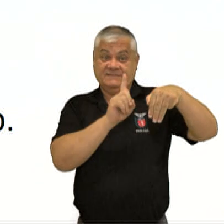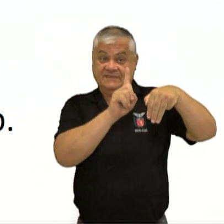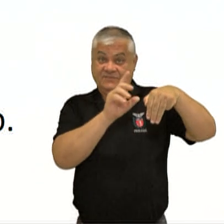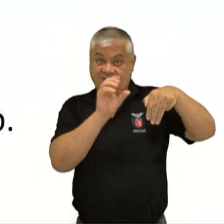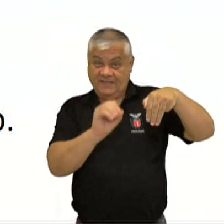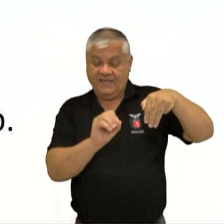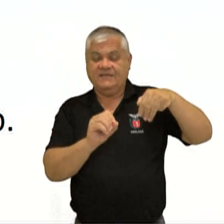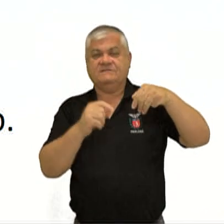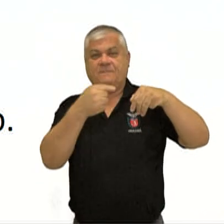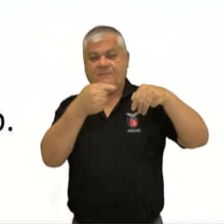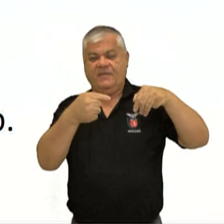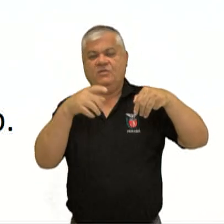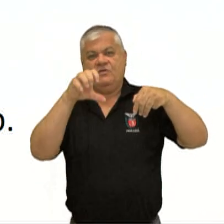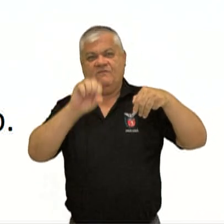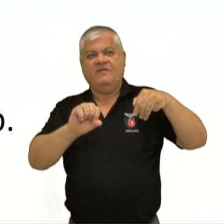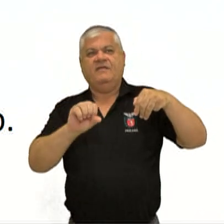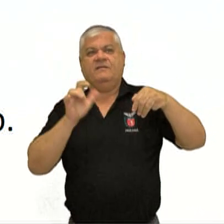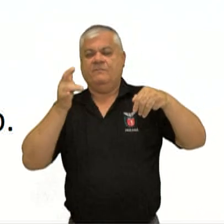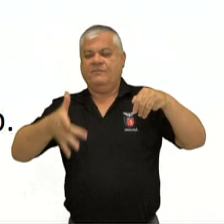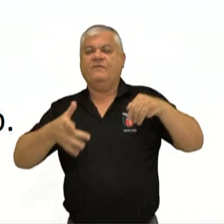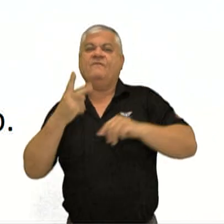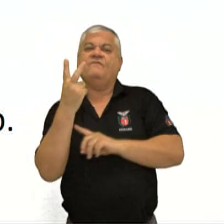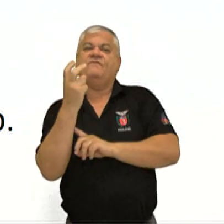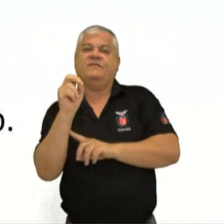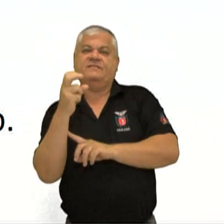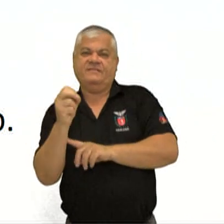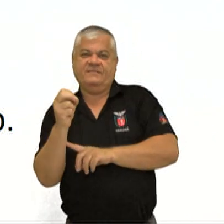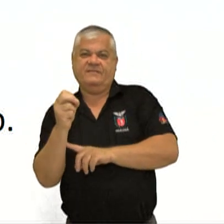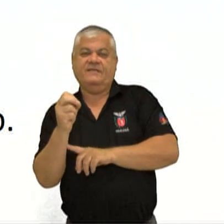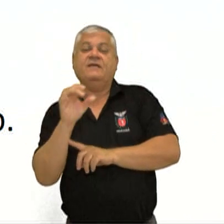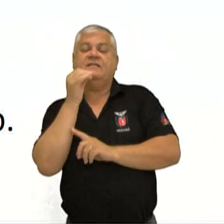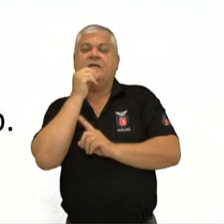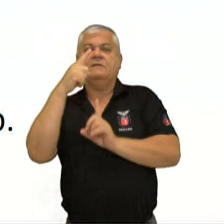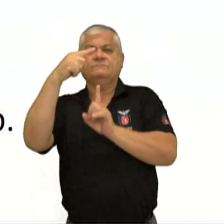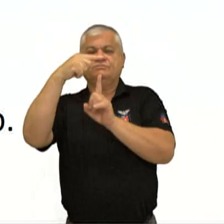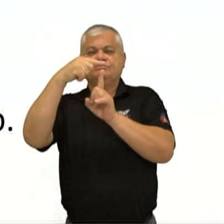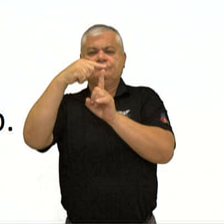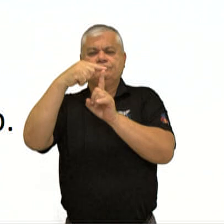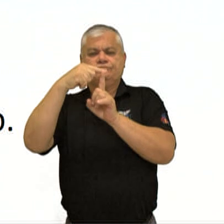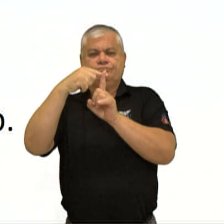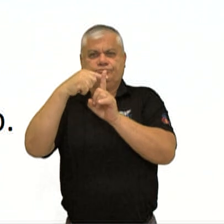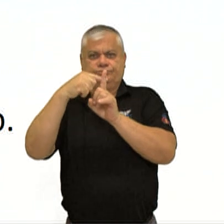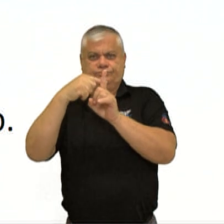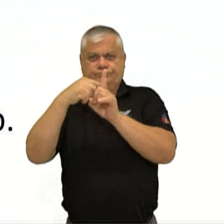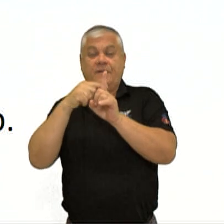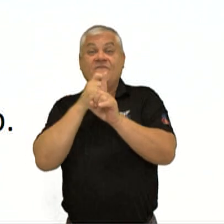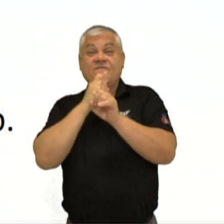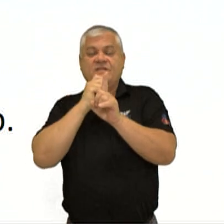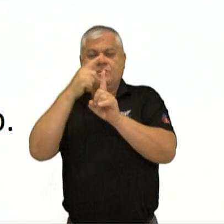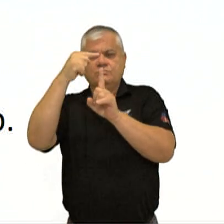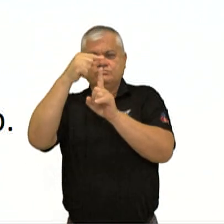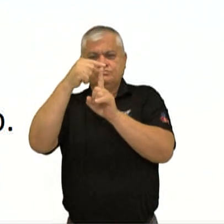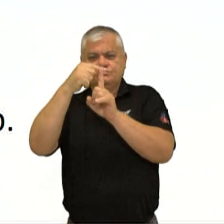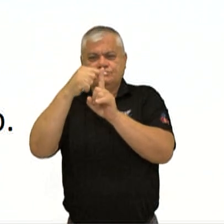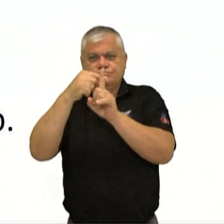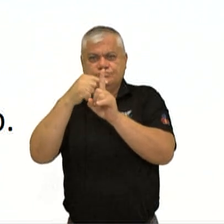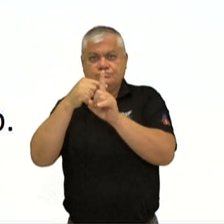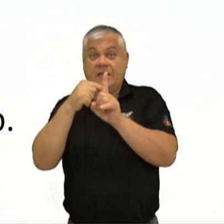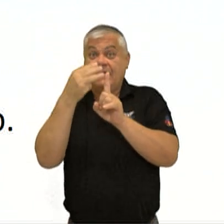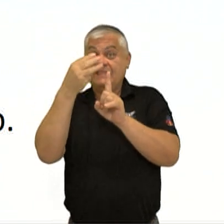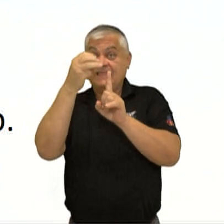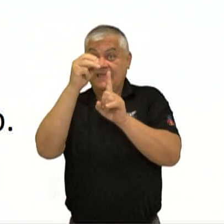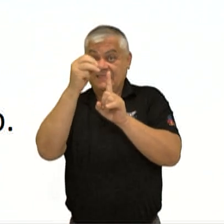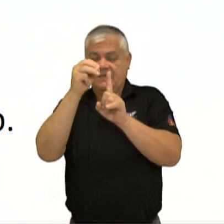110 menos 90, eu tenho 20. Então, quando eu estou resfriando essa minha solução e começou a 30